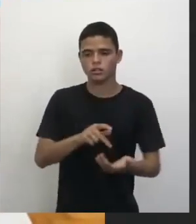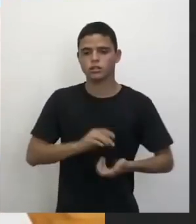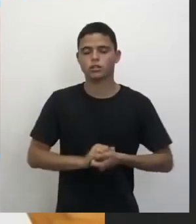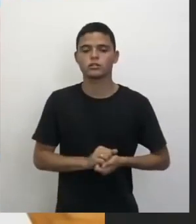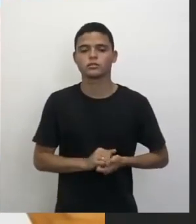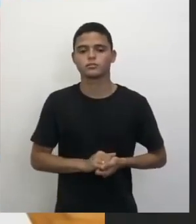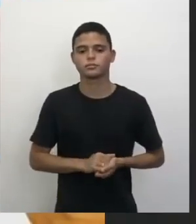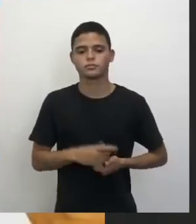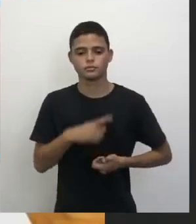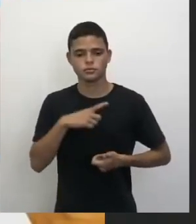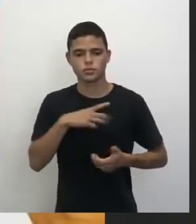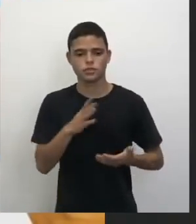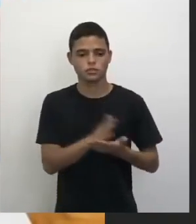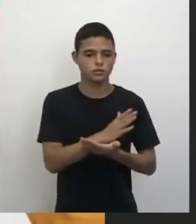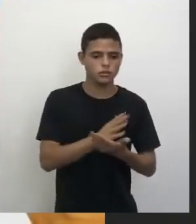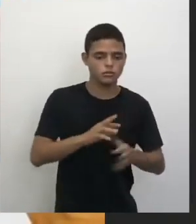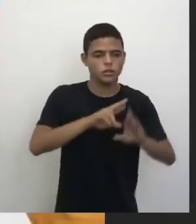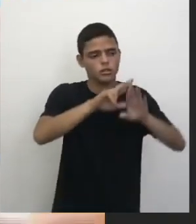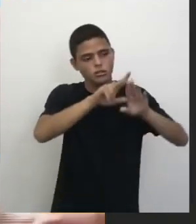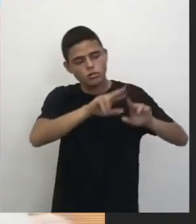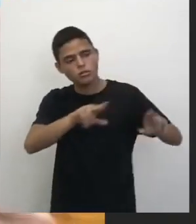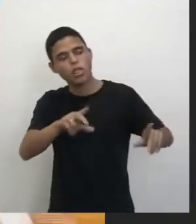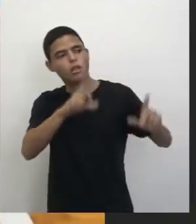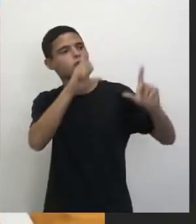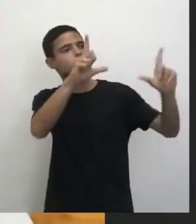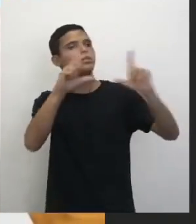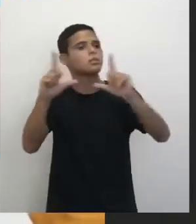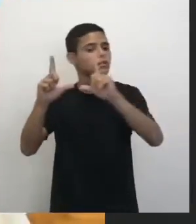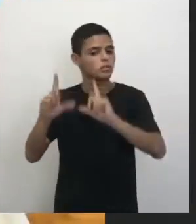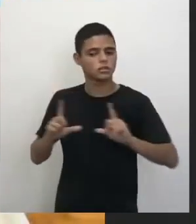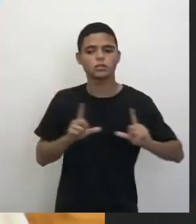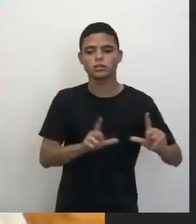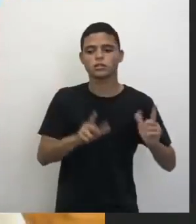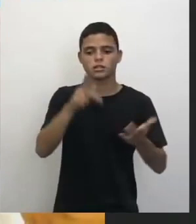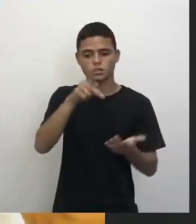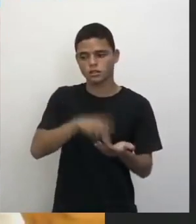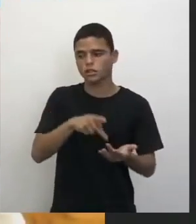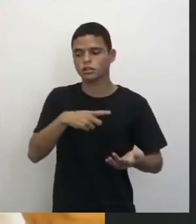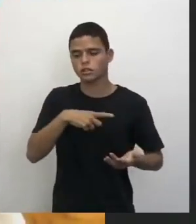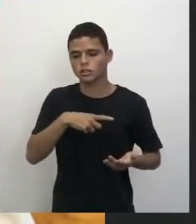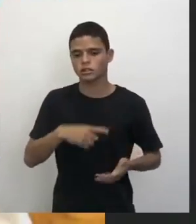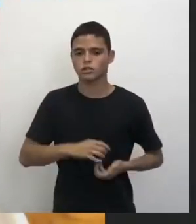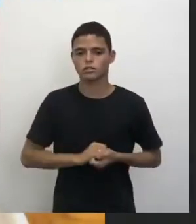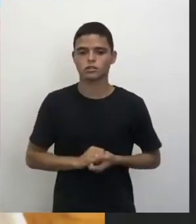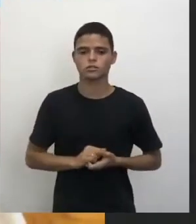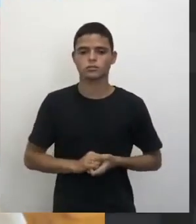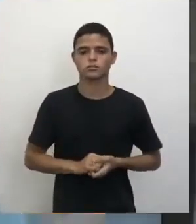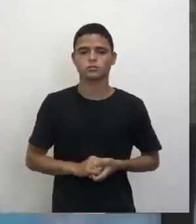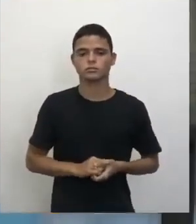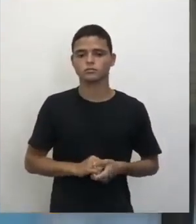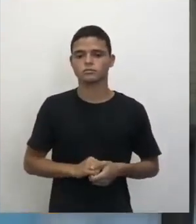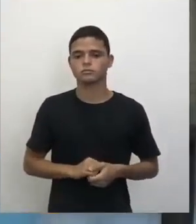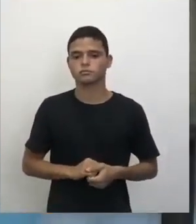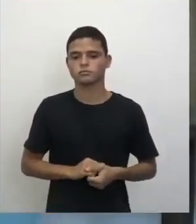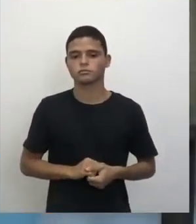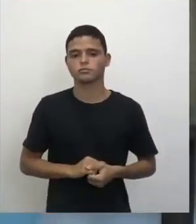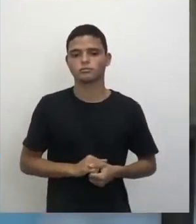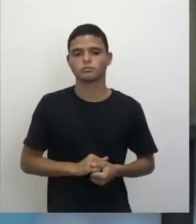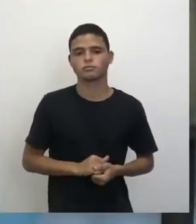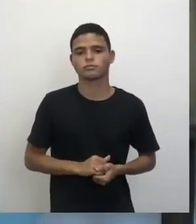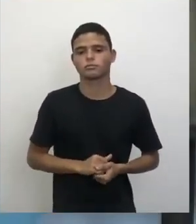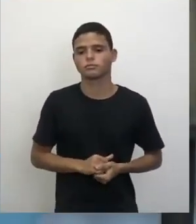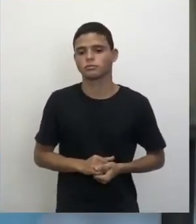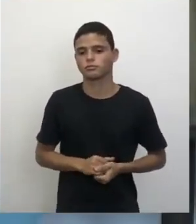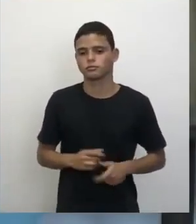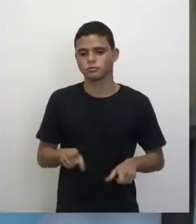aparecendo vários lugares, cenários e personagens que existem de fato em Osasco, né? Ótimo, eu até comentei para ele assim que eu